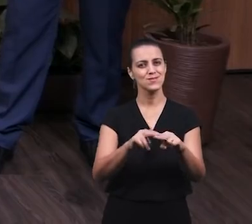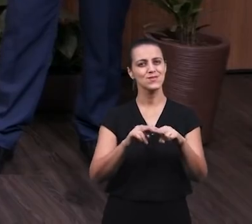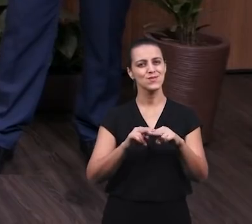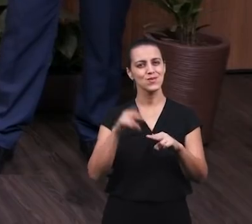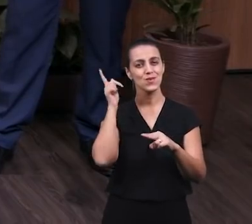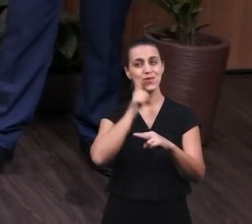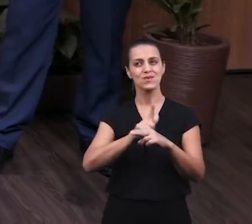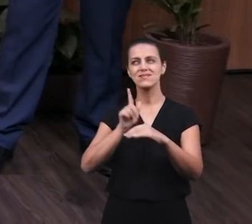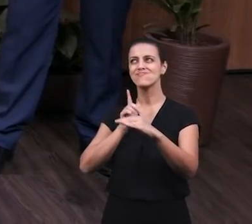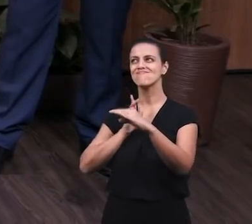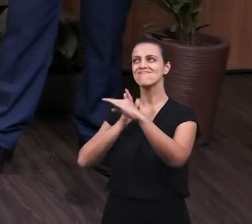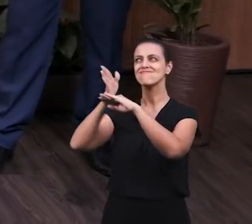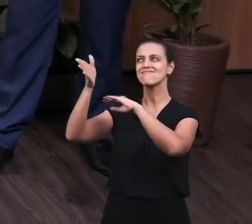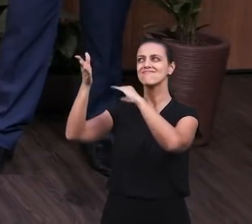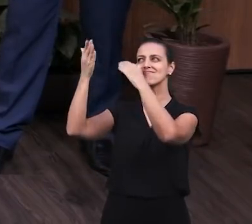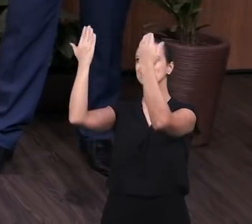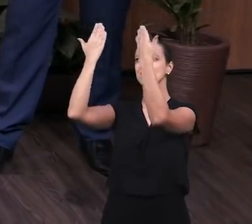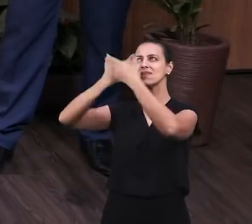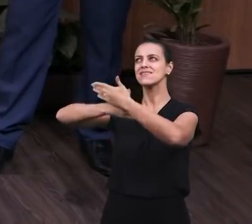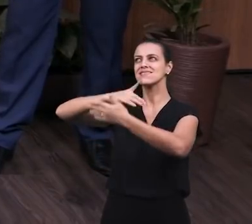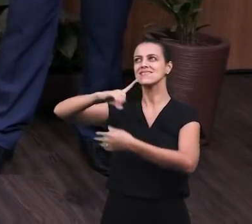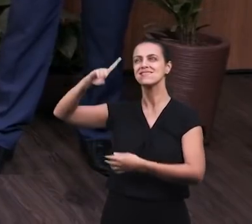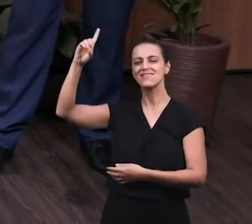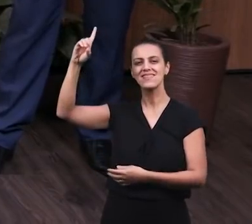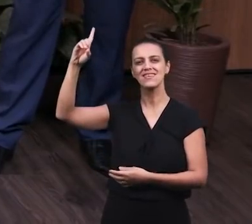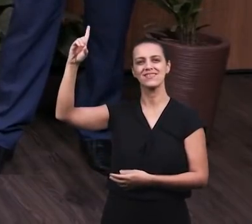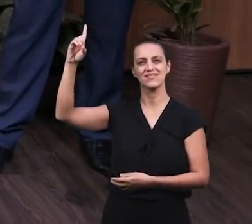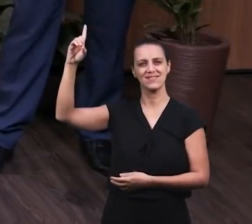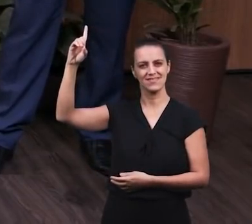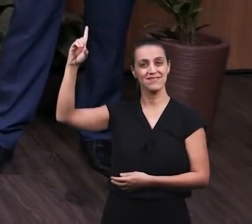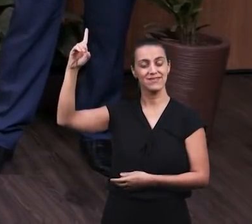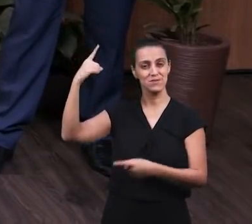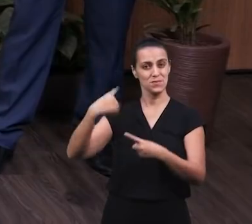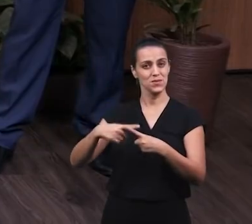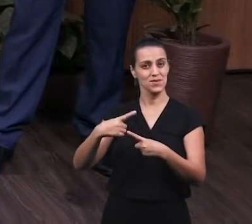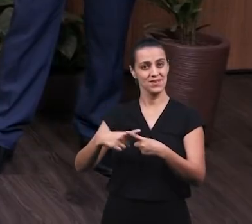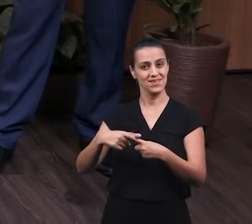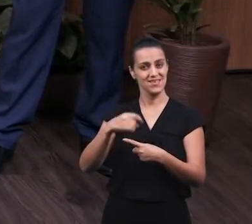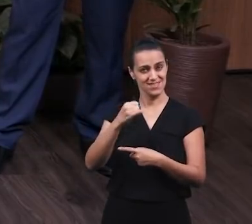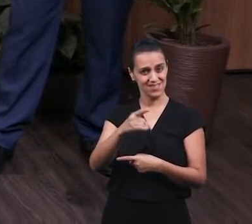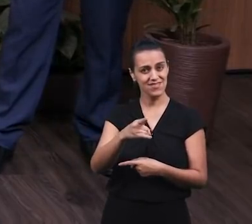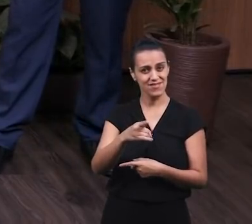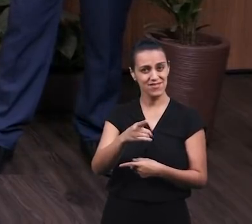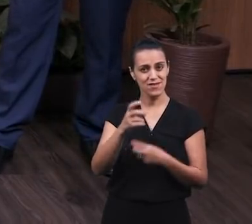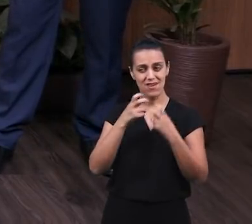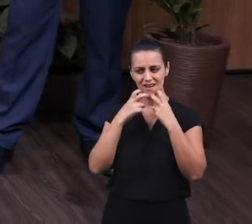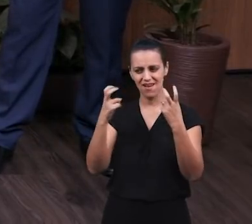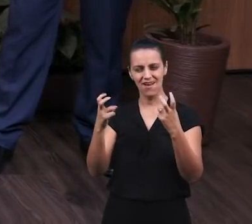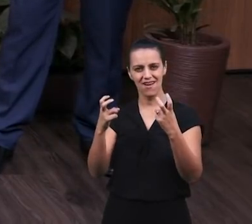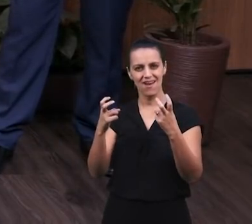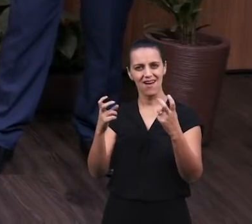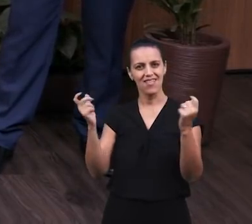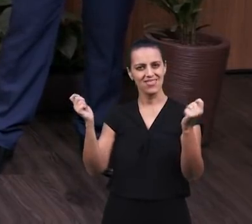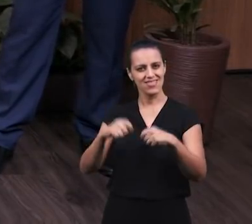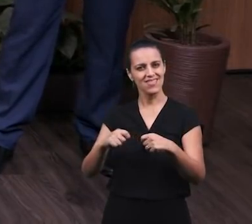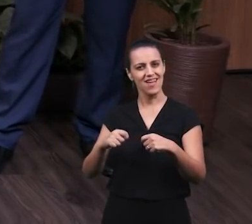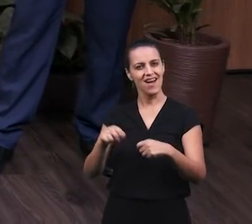ter acesso à presença de Deus, pois assim você vai